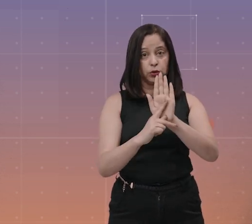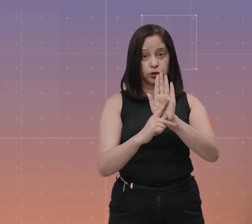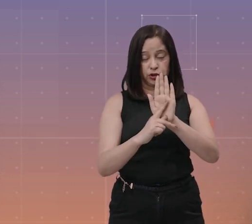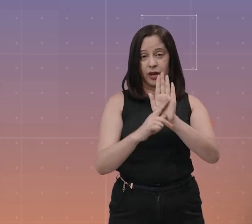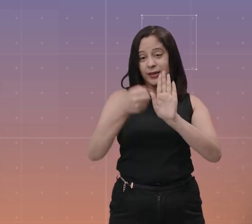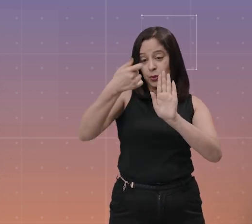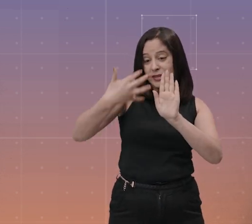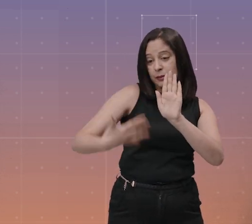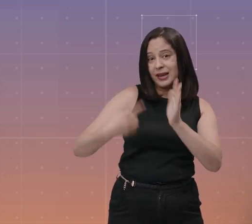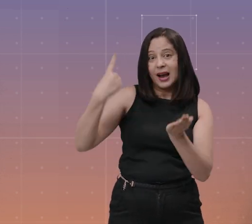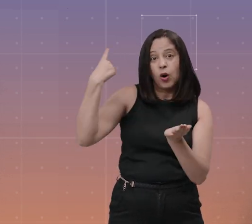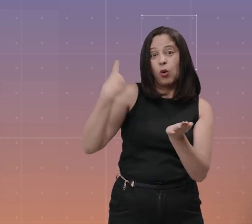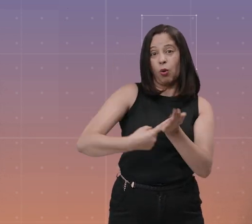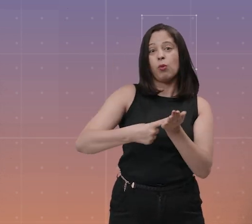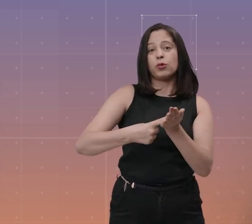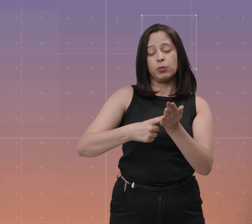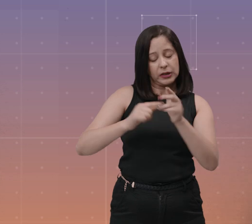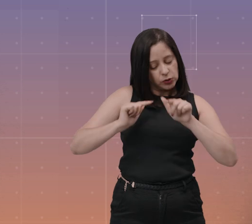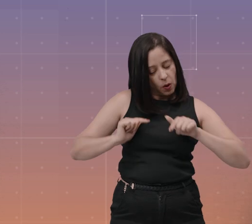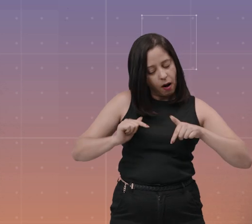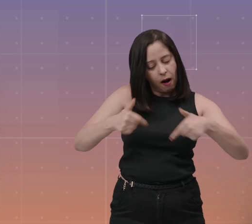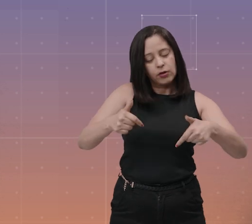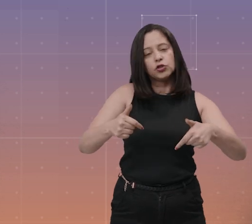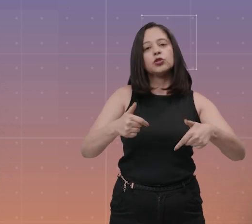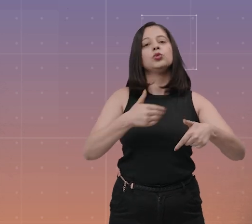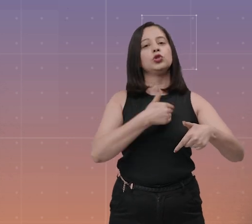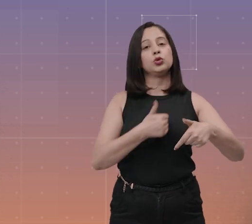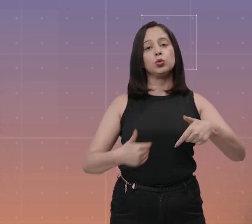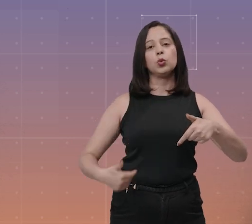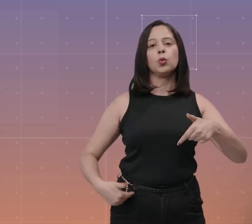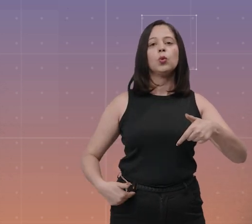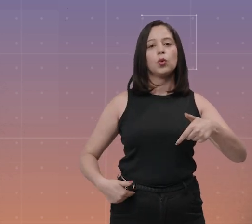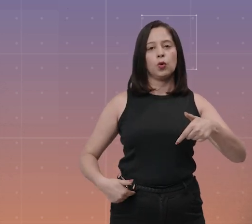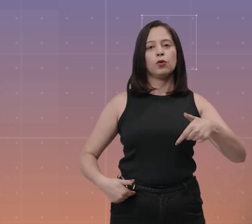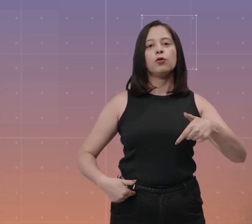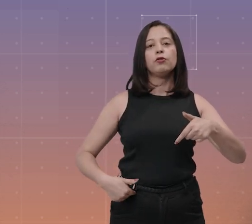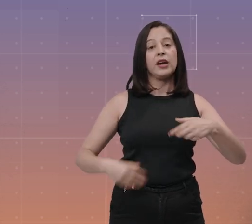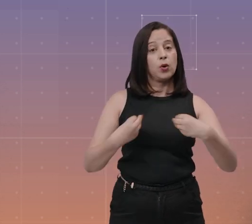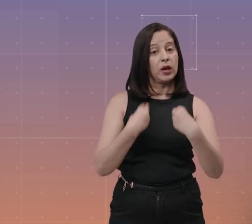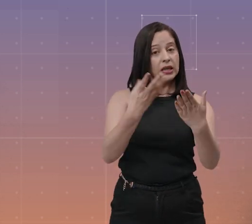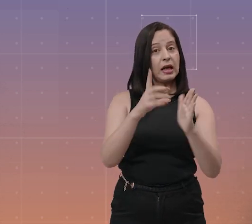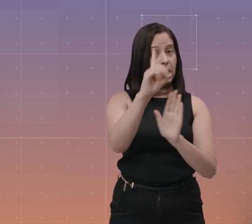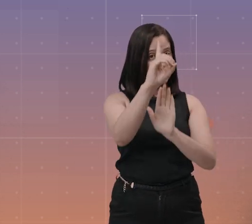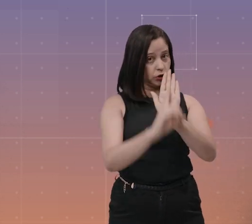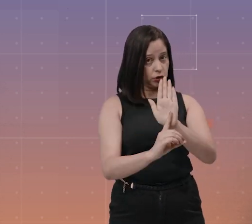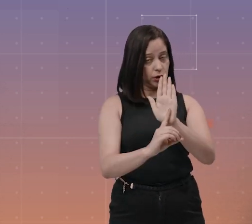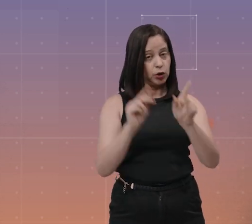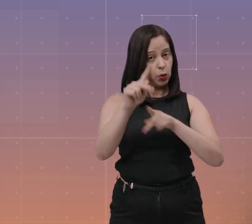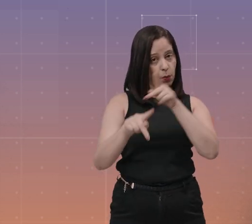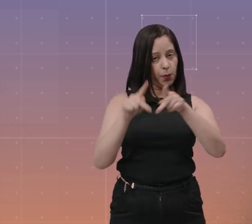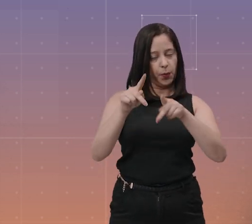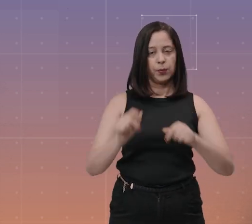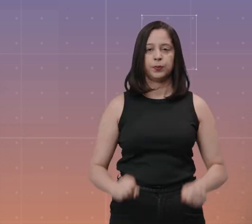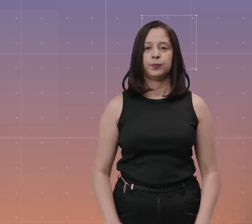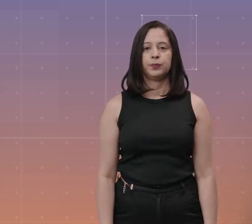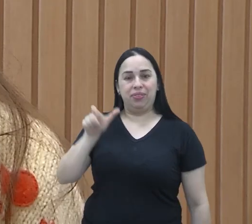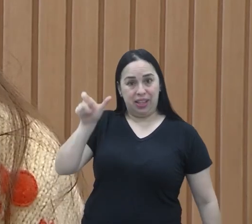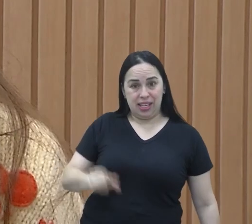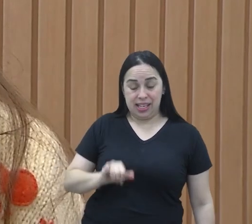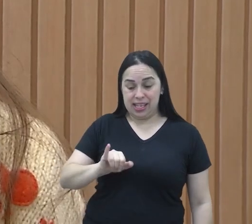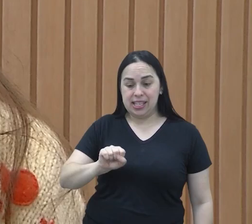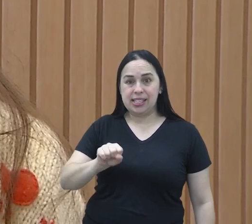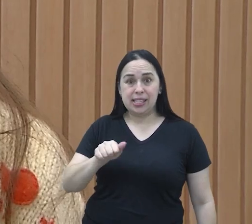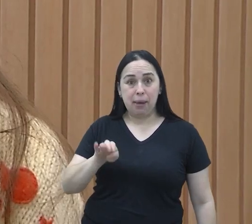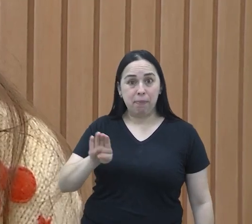O projeto destaca o compromisso de promover políticas públicas que assegurem o acesso a direitos essenciais.